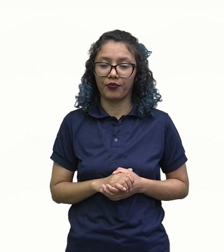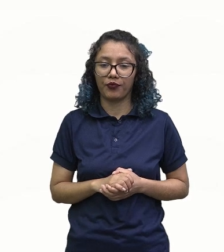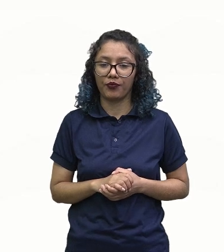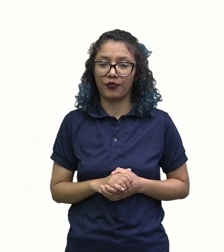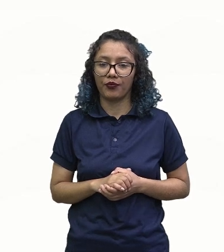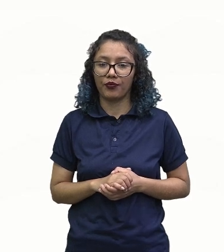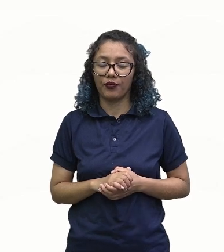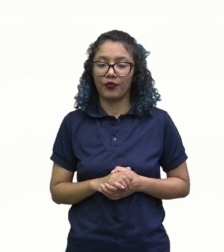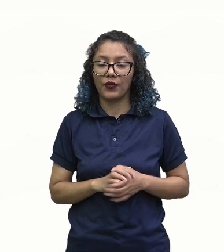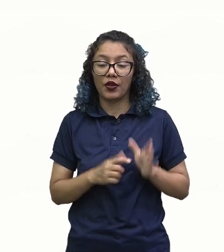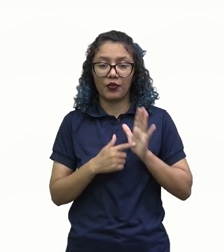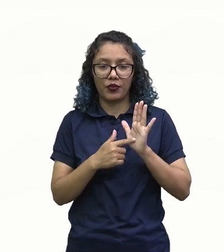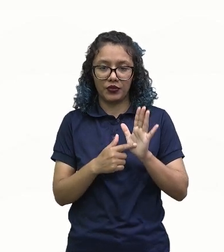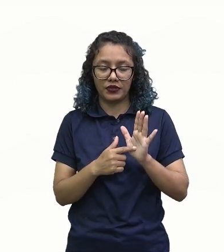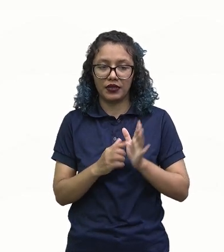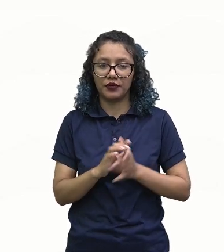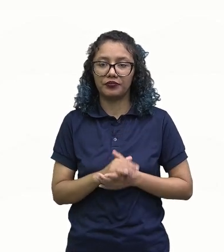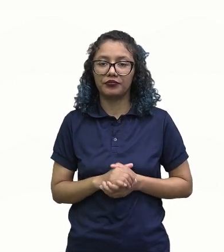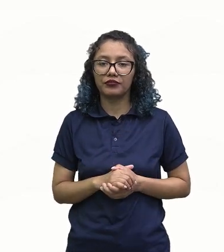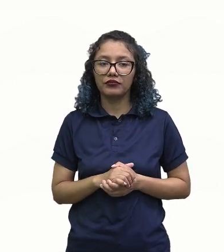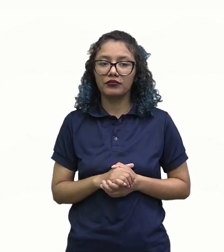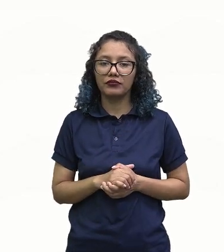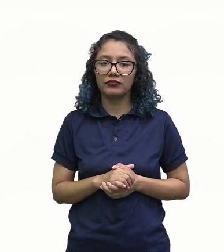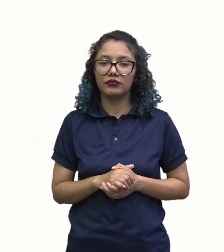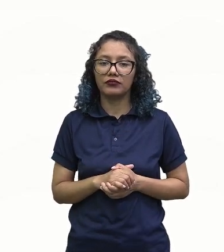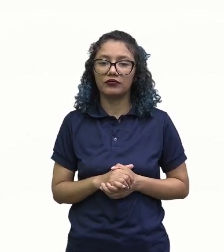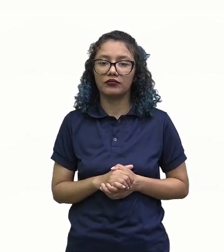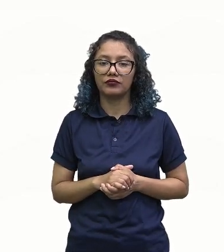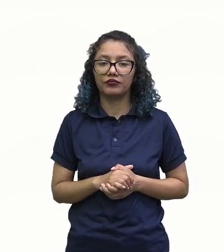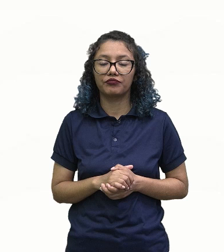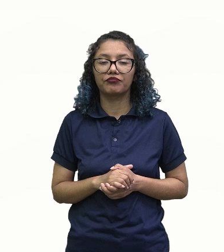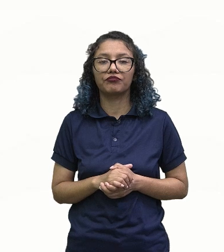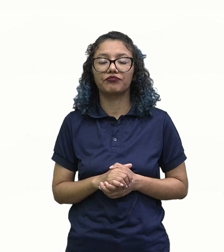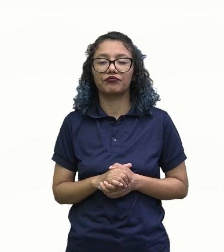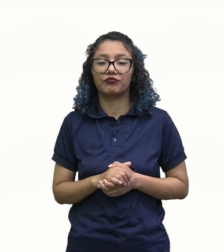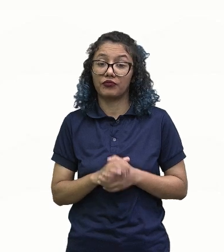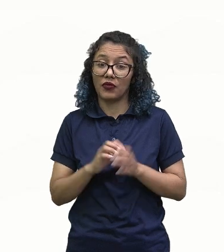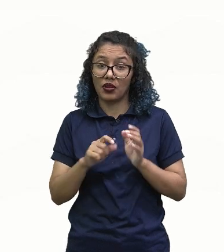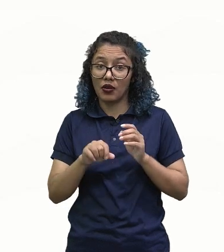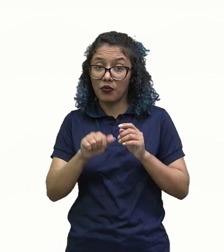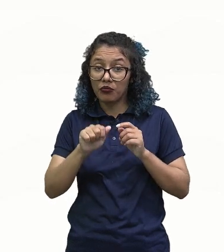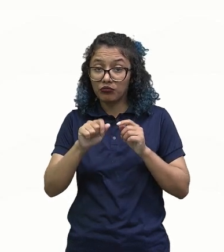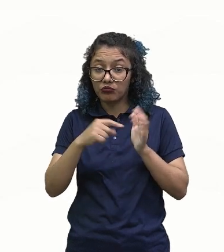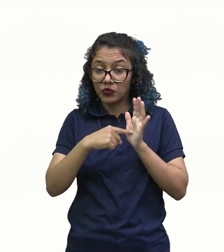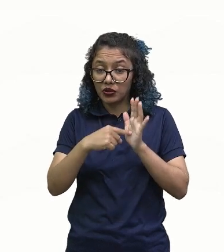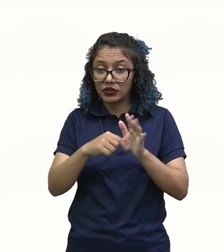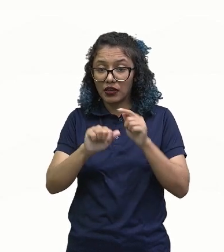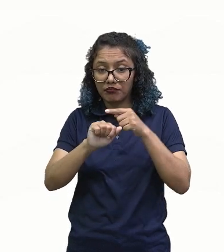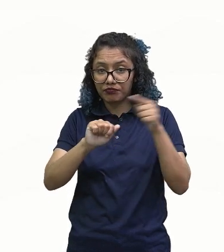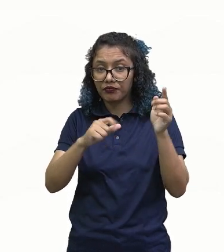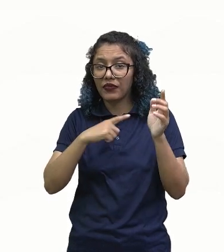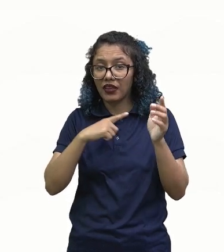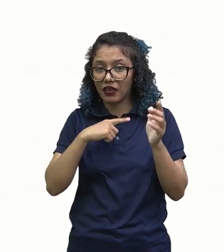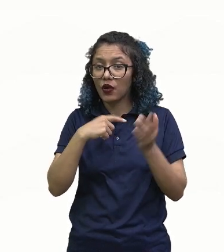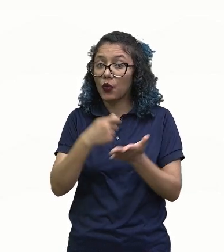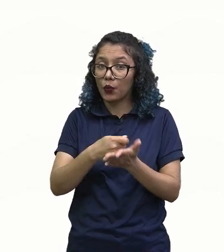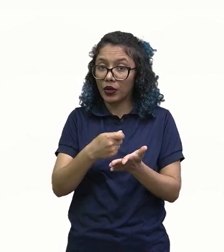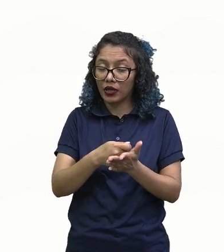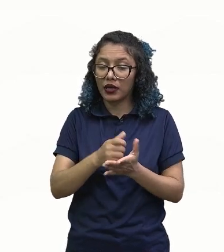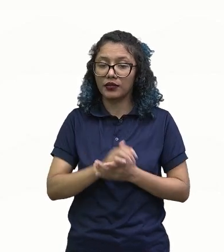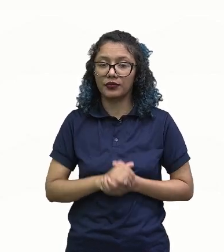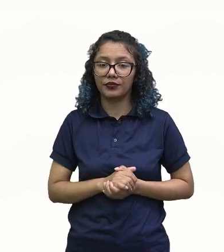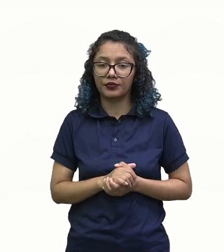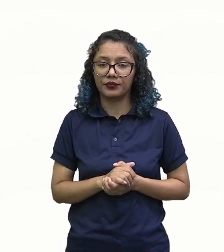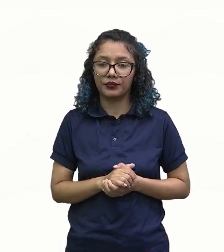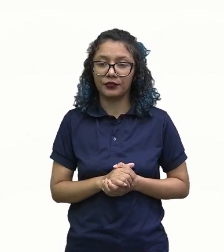que está havendo aí, né, esse acento grave nessas frases, obrigatoriamente. Tá? Então,